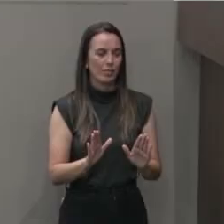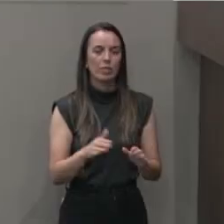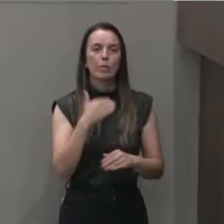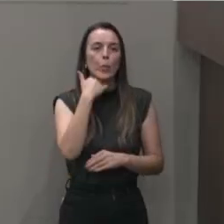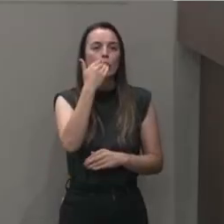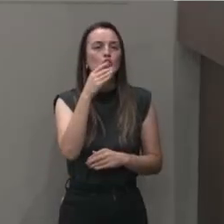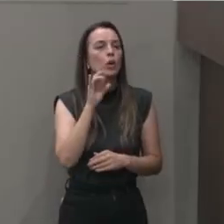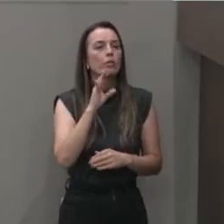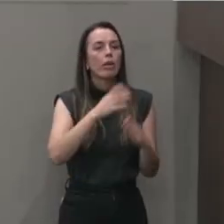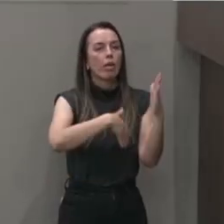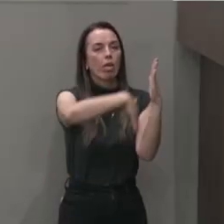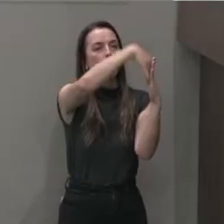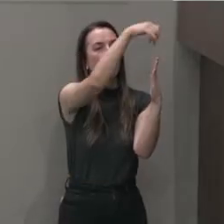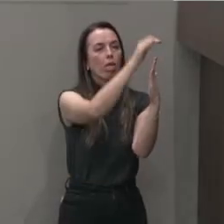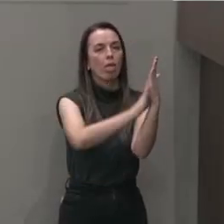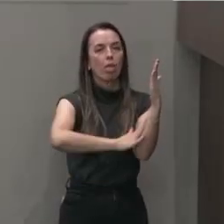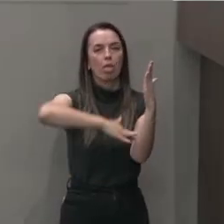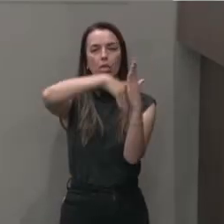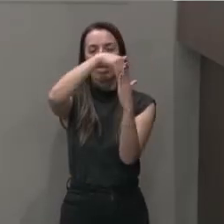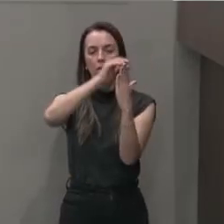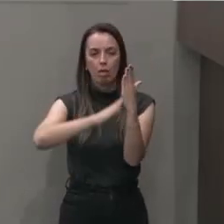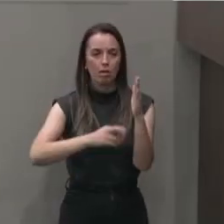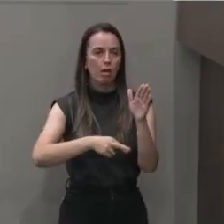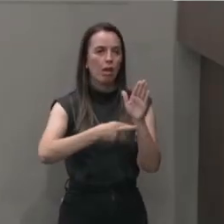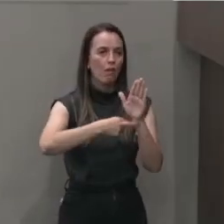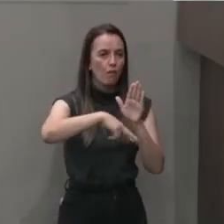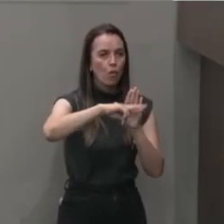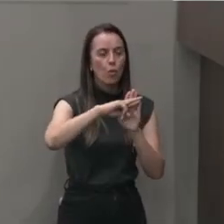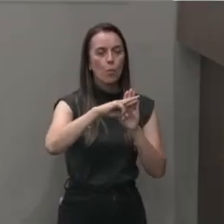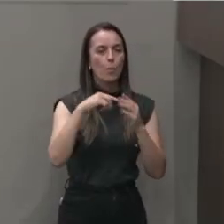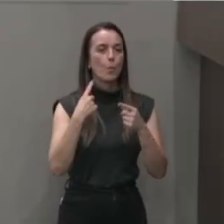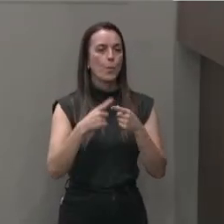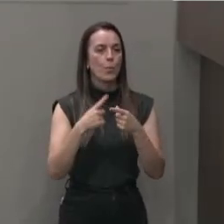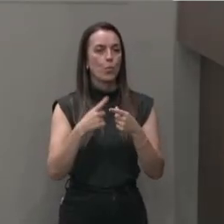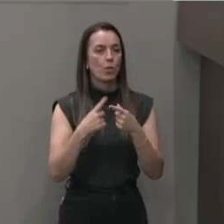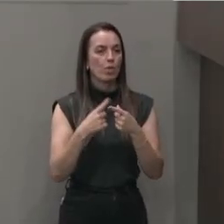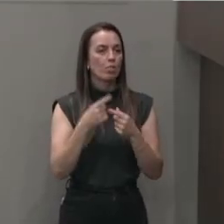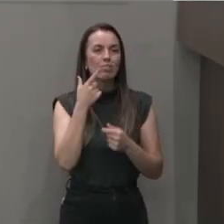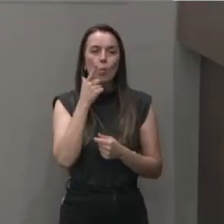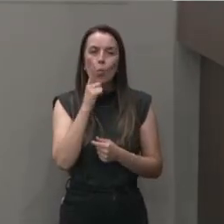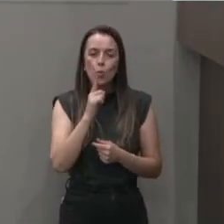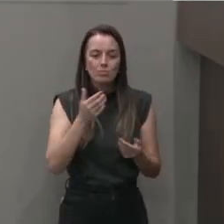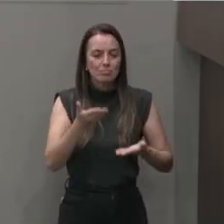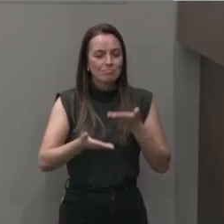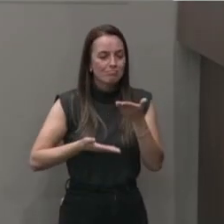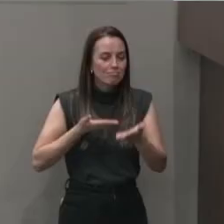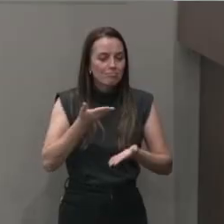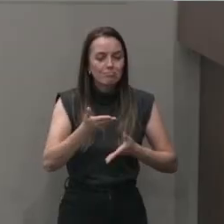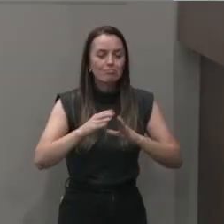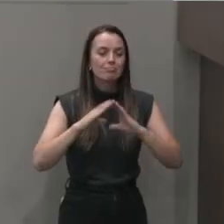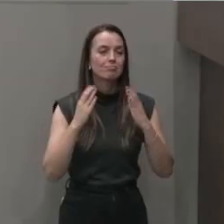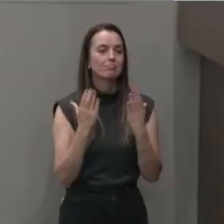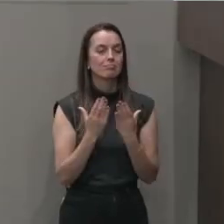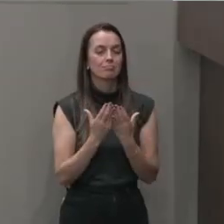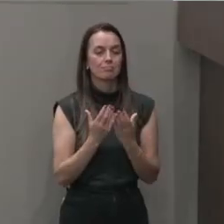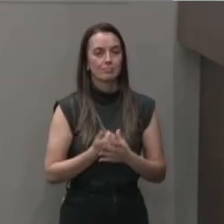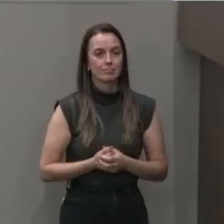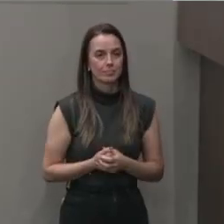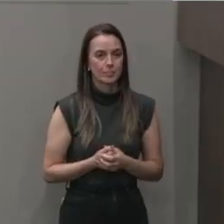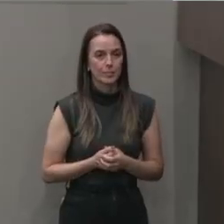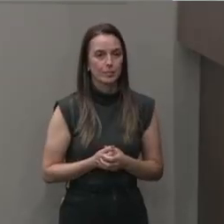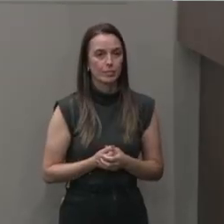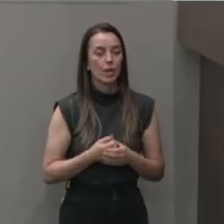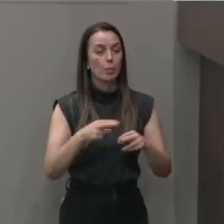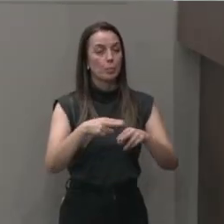na parede, reformando a escola, porque não vai atender a demanda daquela comunidade. Então, a